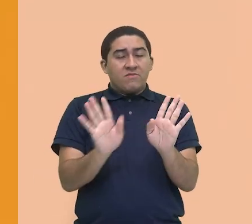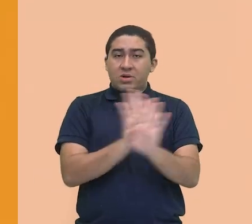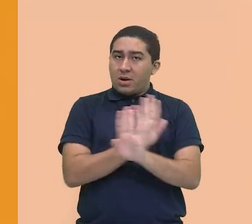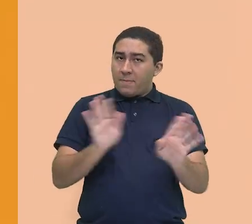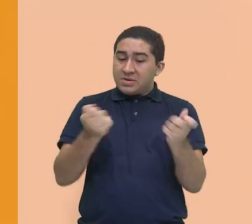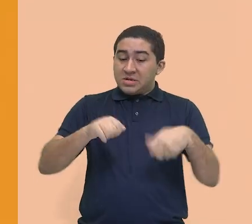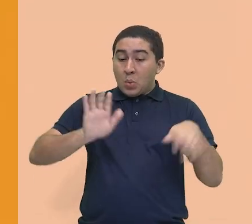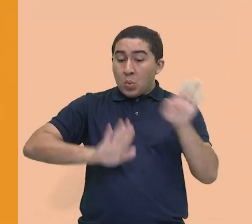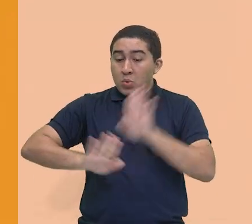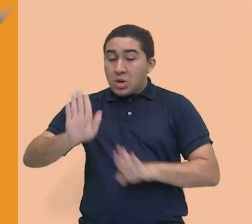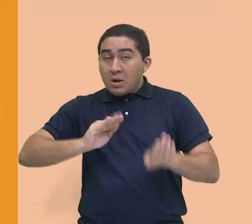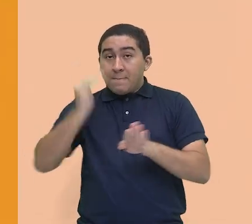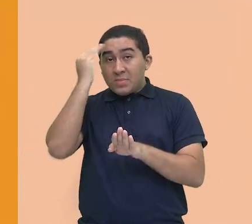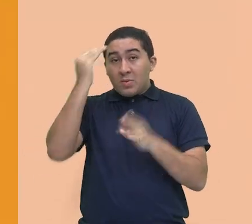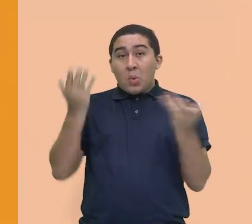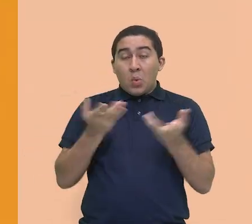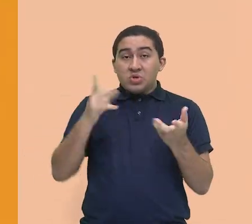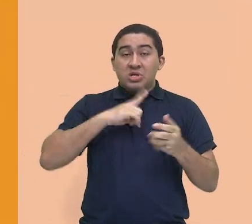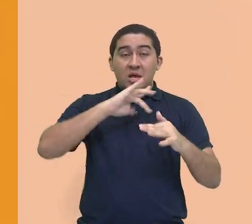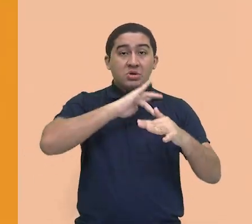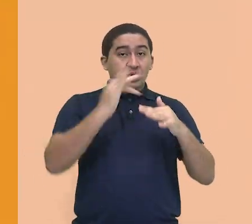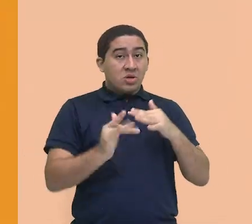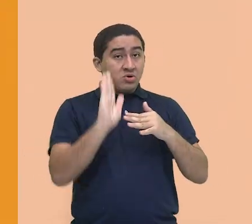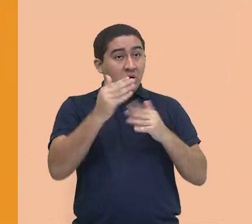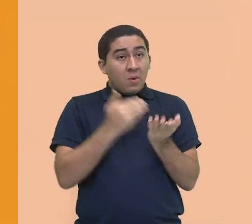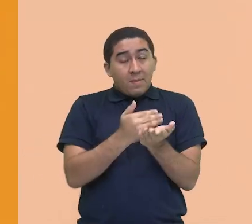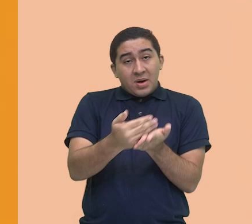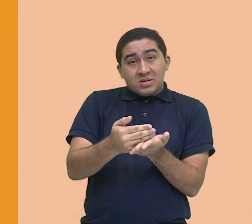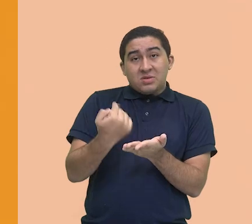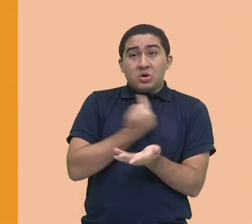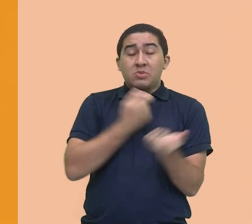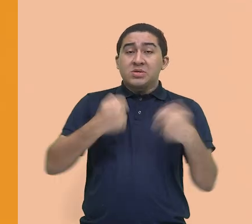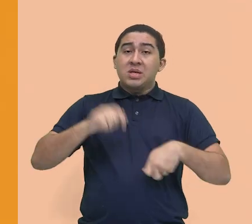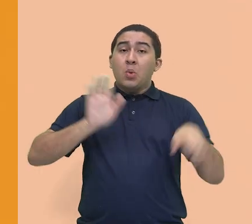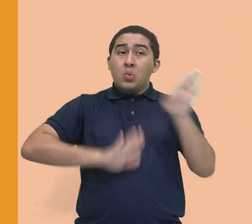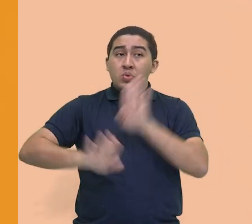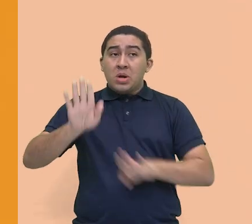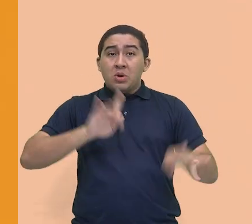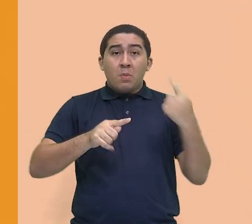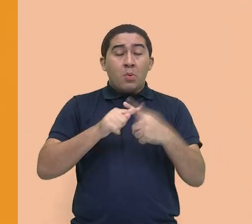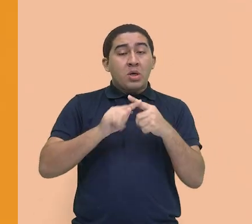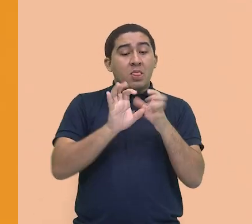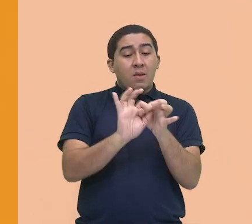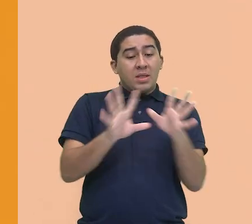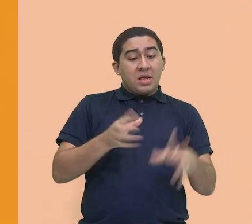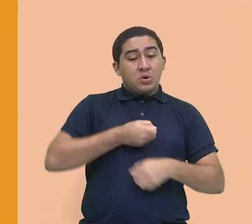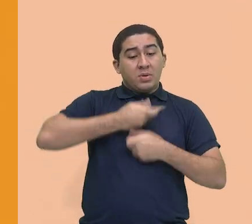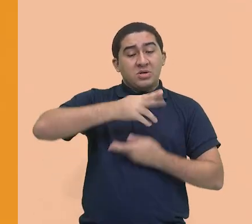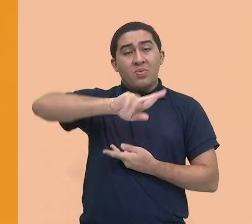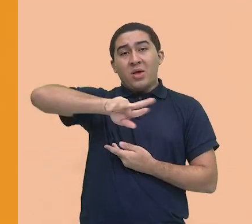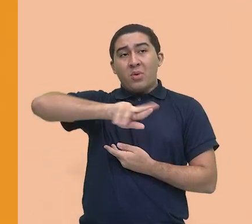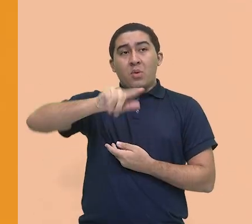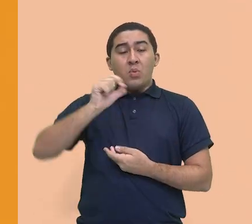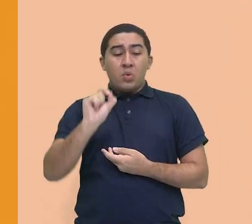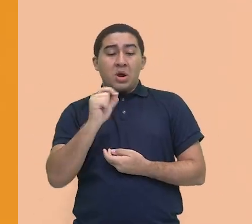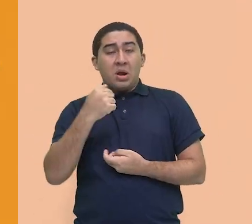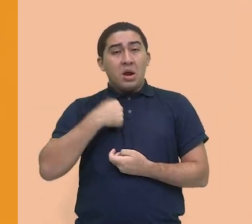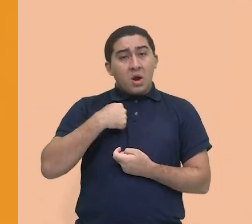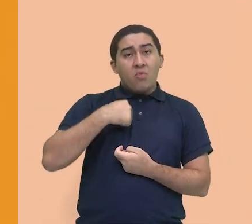tomar cuidado, principalmente hoje com o advento das redes sociais, a gente tem que tomar muito cuidado, porque a liberdade de expressão não significa que eu vá